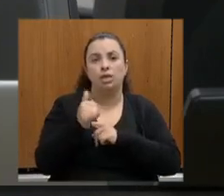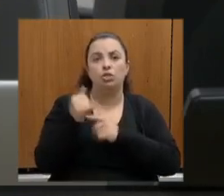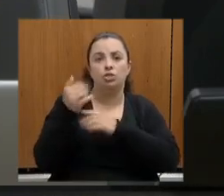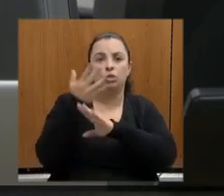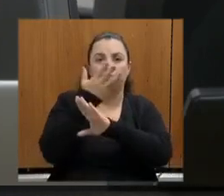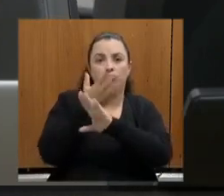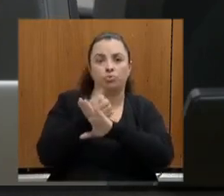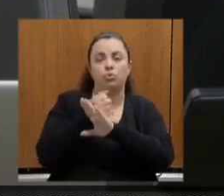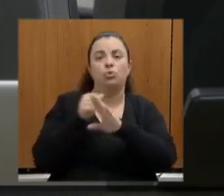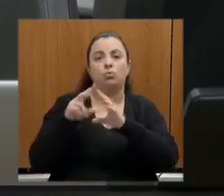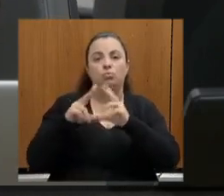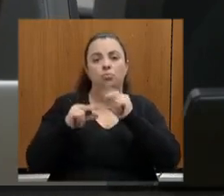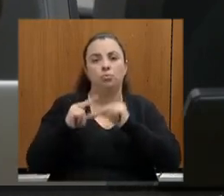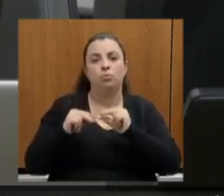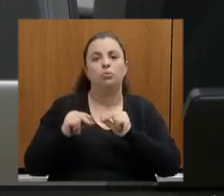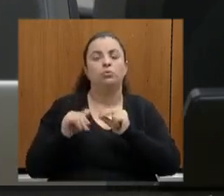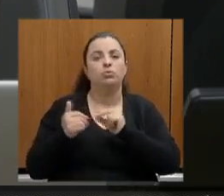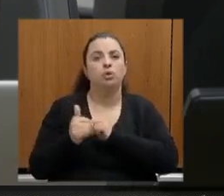autoria